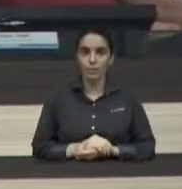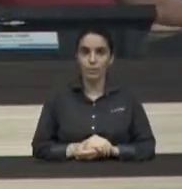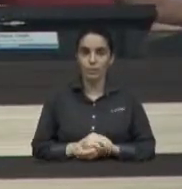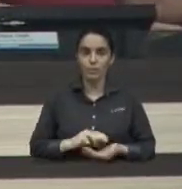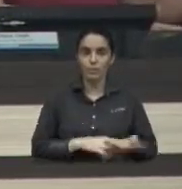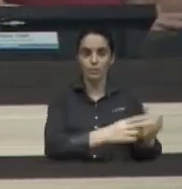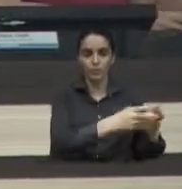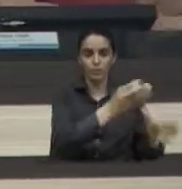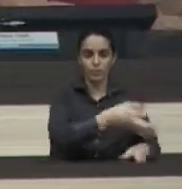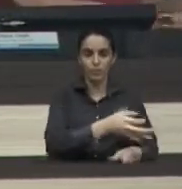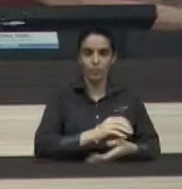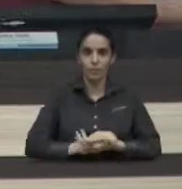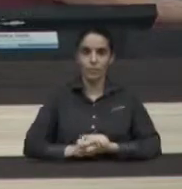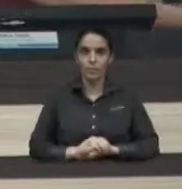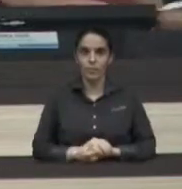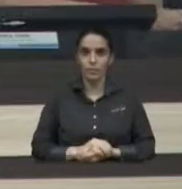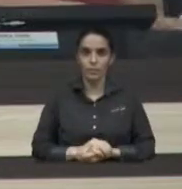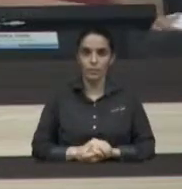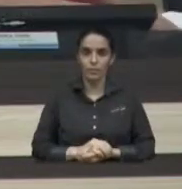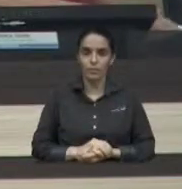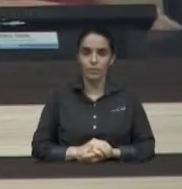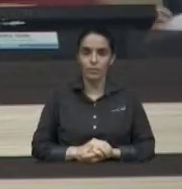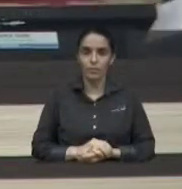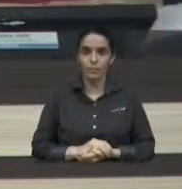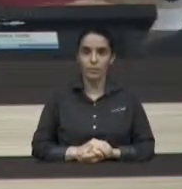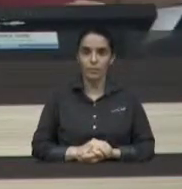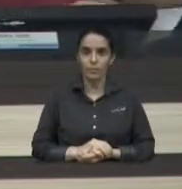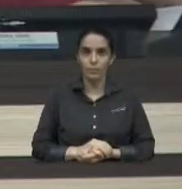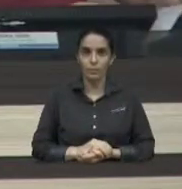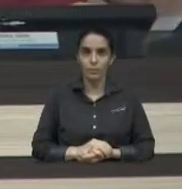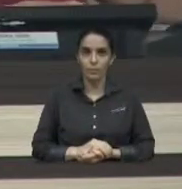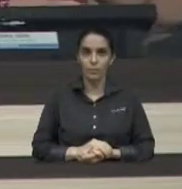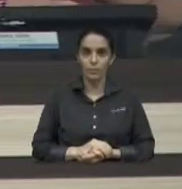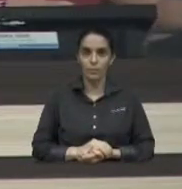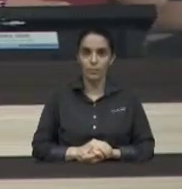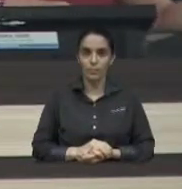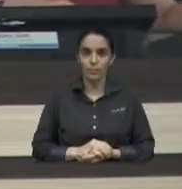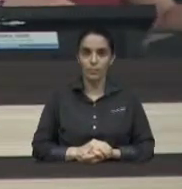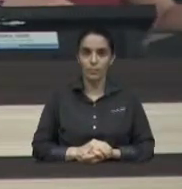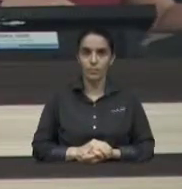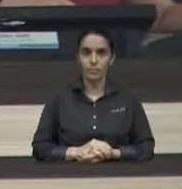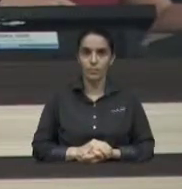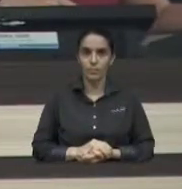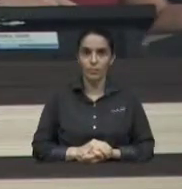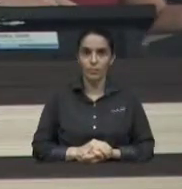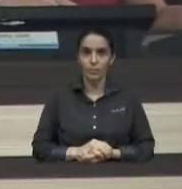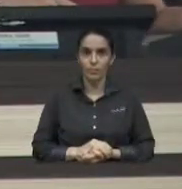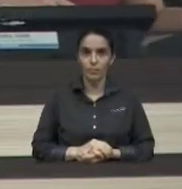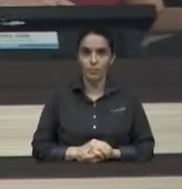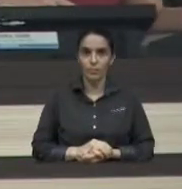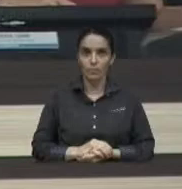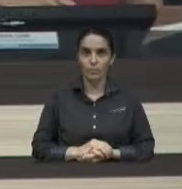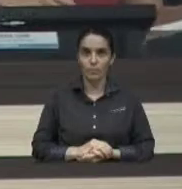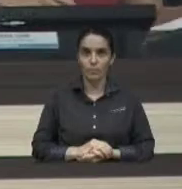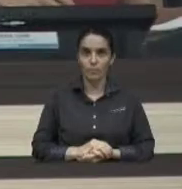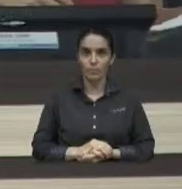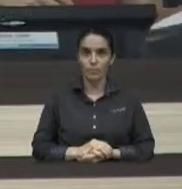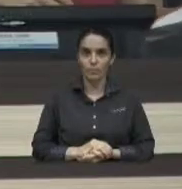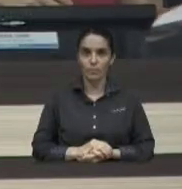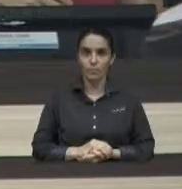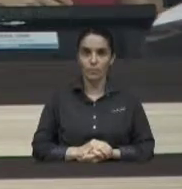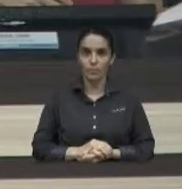As comissões competentes. Agora sim as moções. Questão de ordem, presidente. Questão de ordem do